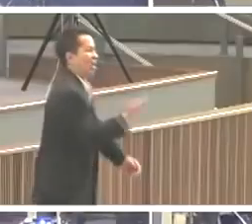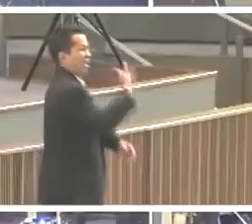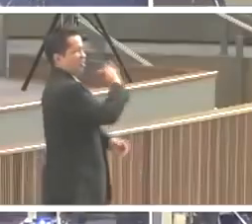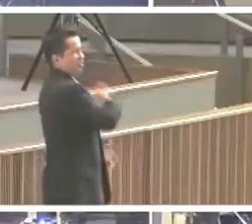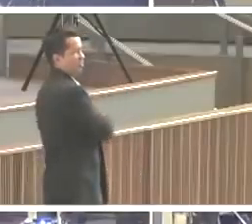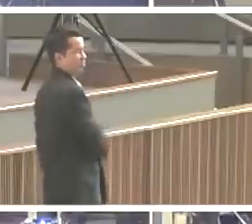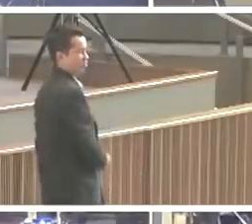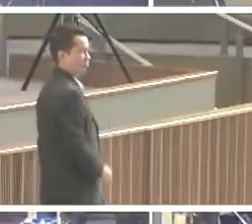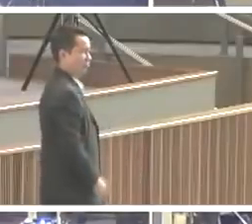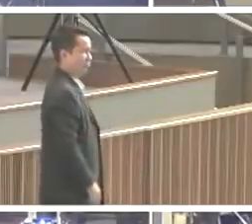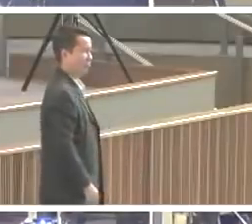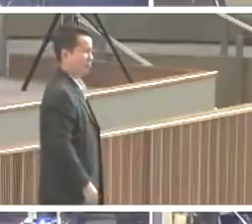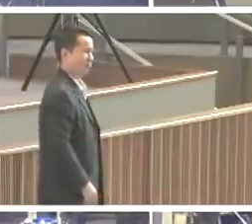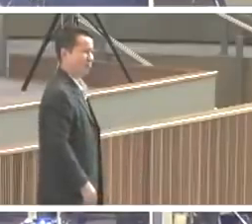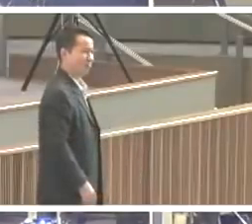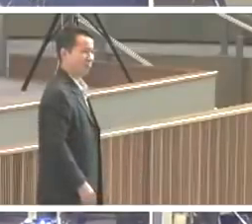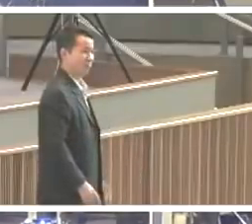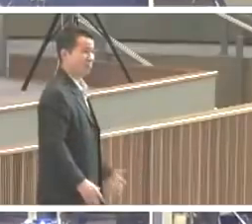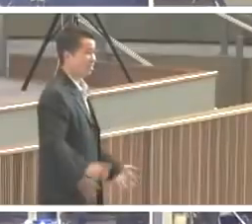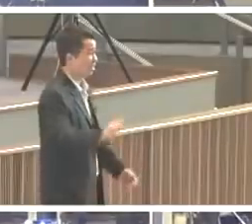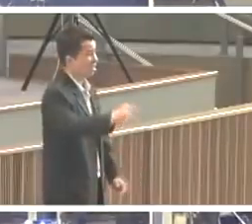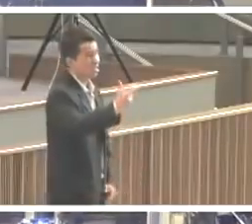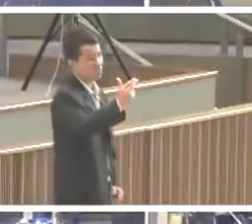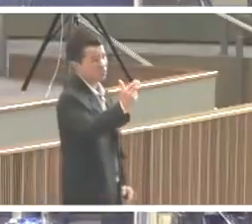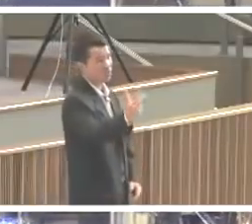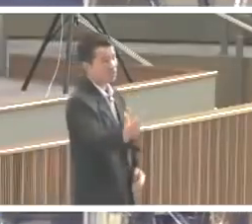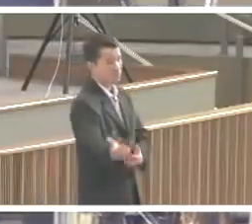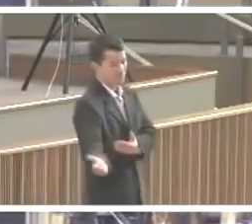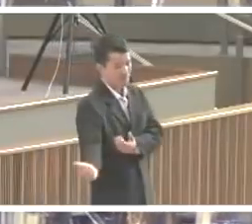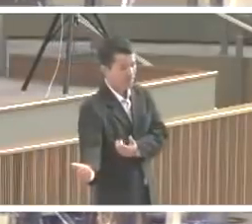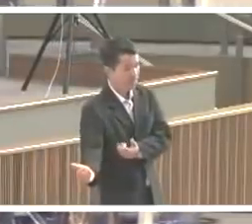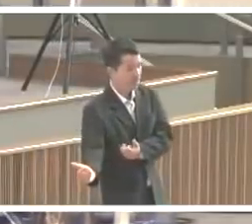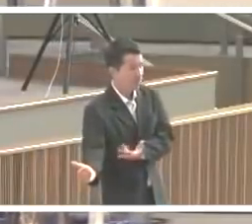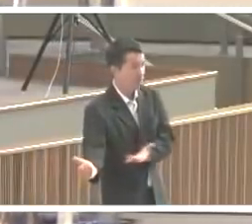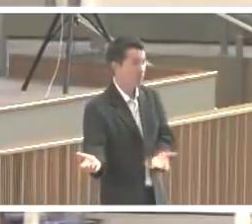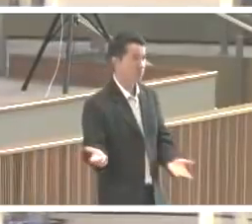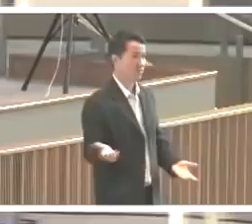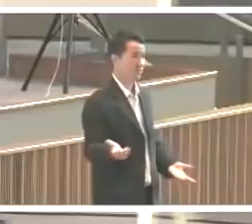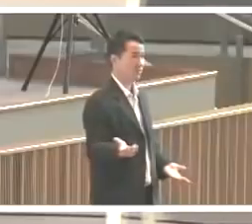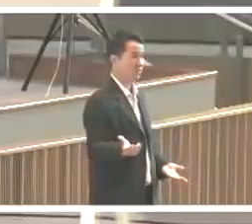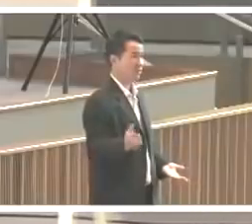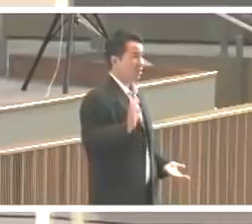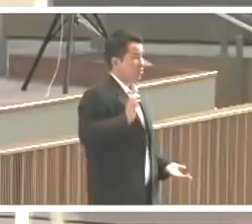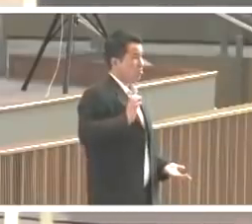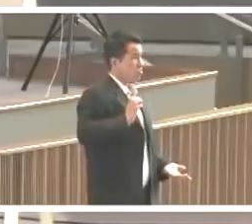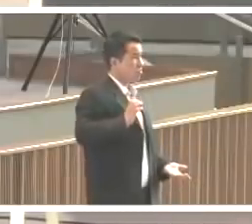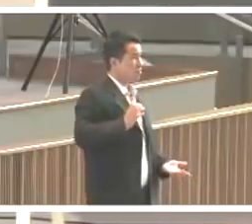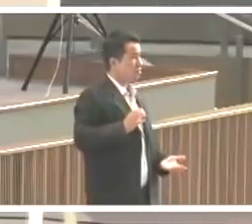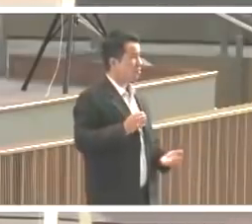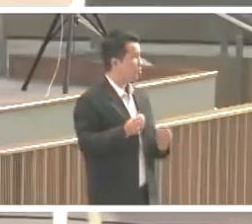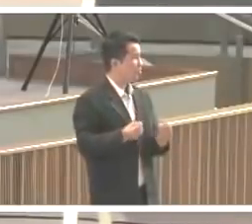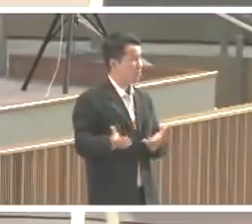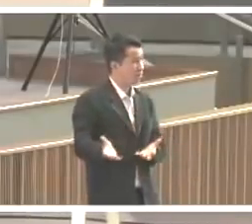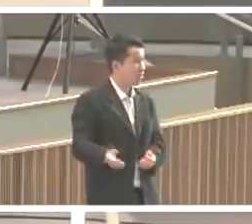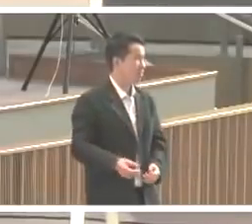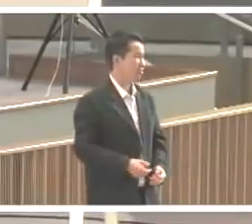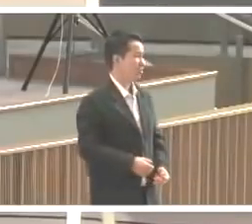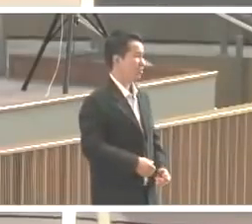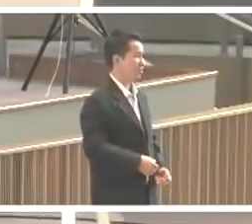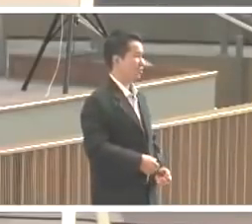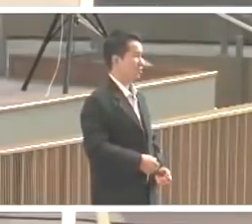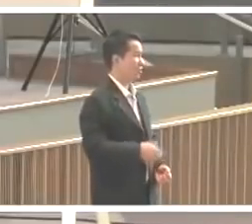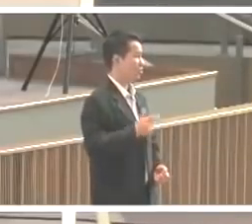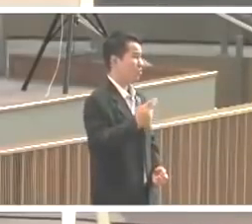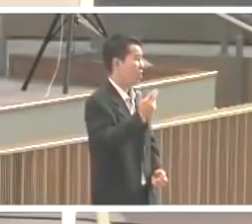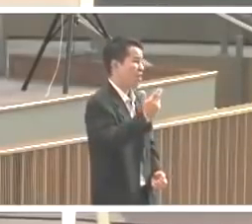as parábolas do reino nos evangelhos. Vai falar da pérola de mais alto valor, que a gente vai vender tudo que tem para